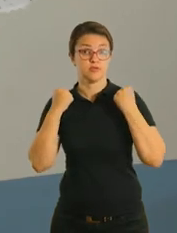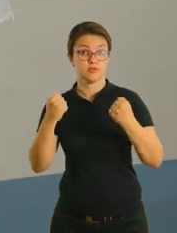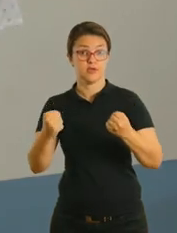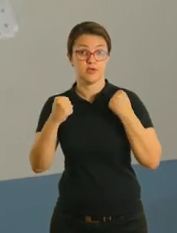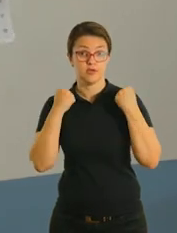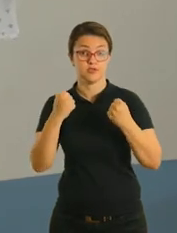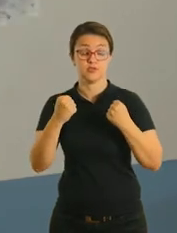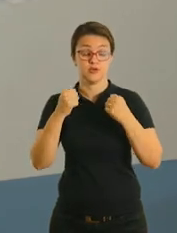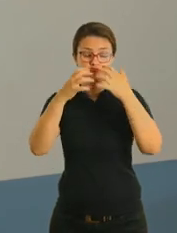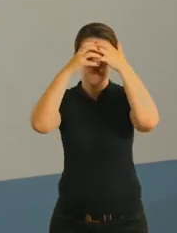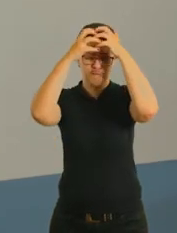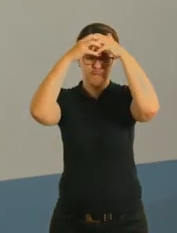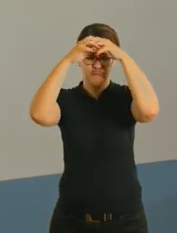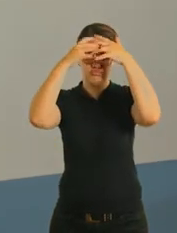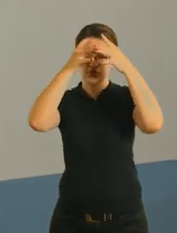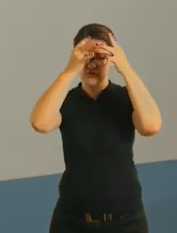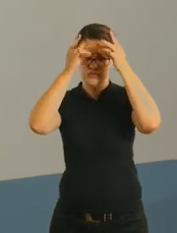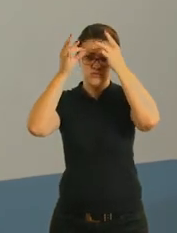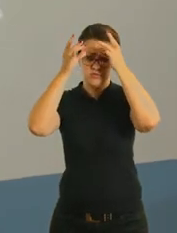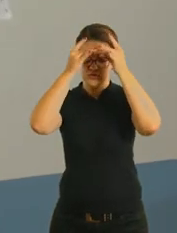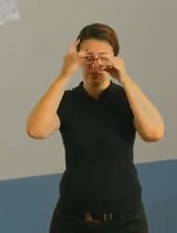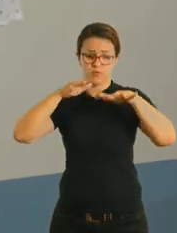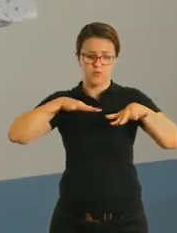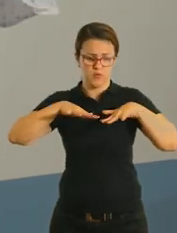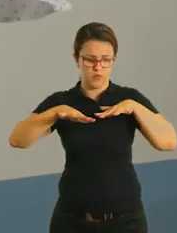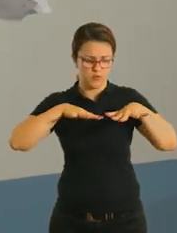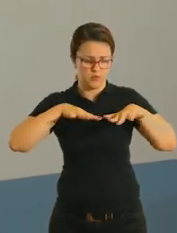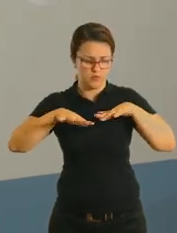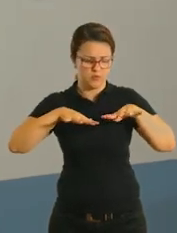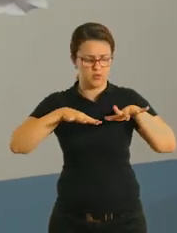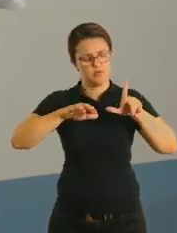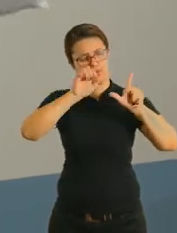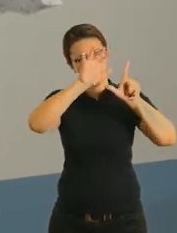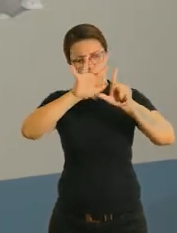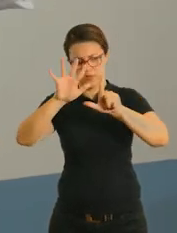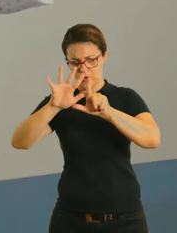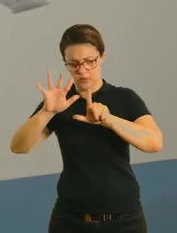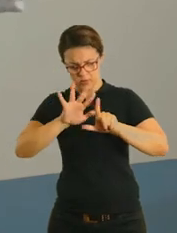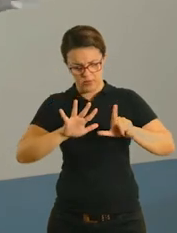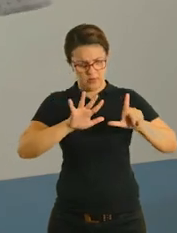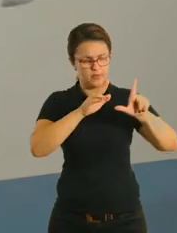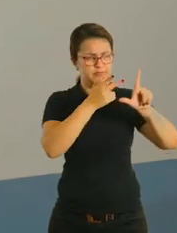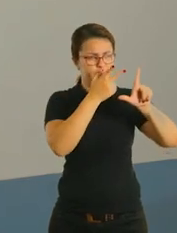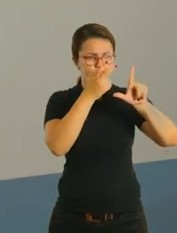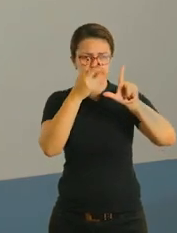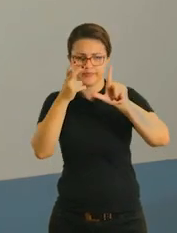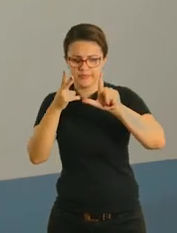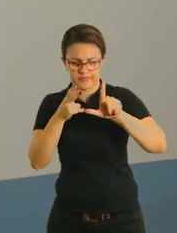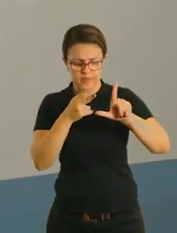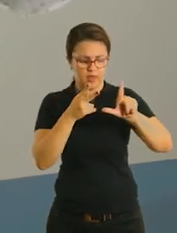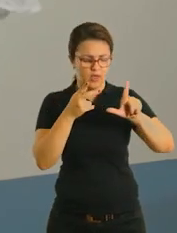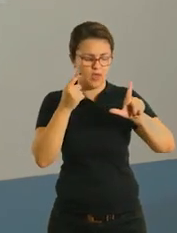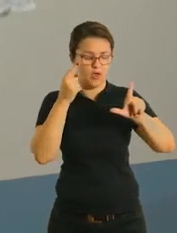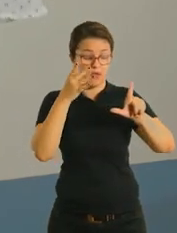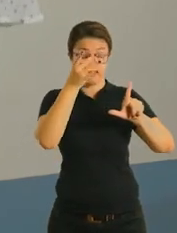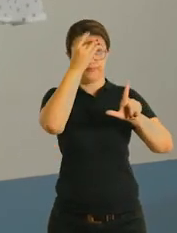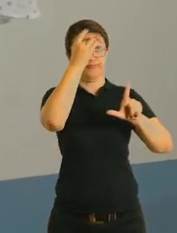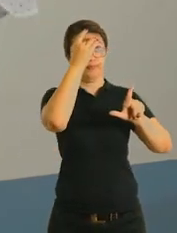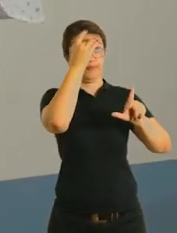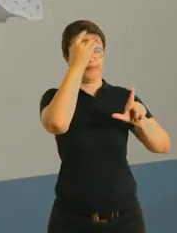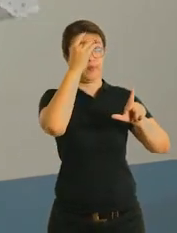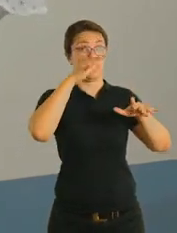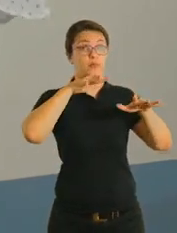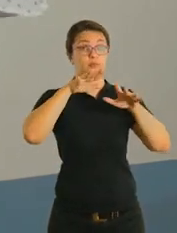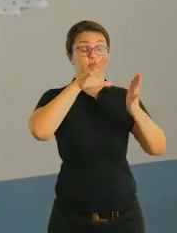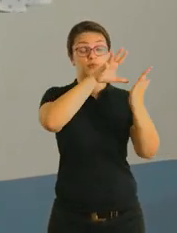memória. Então ele propõe que o aluno veja os movimentos e depois ele faça o movimento relembrando o que ele viu.